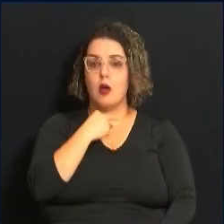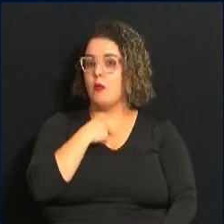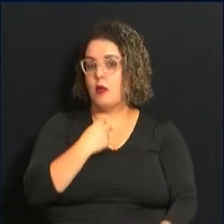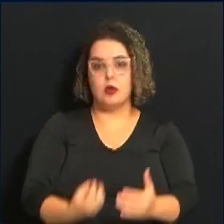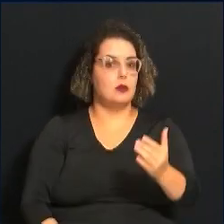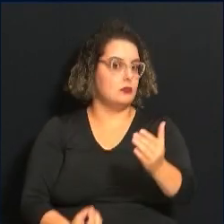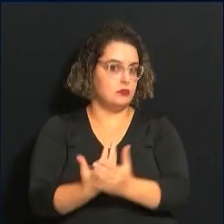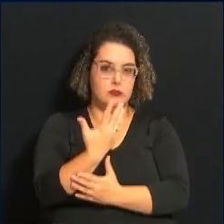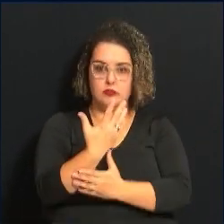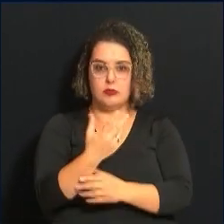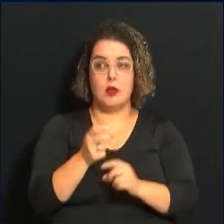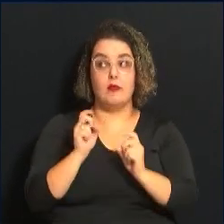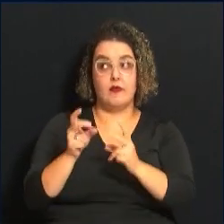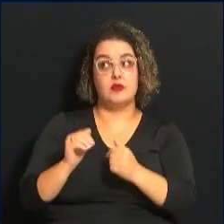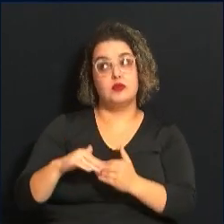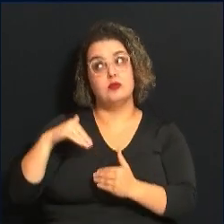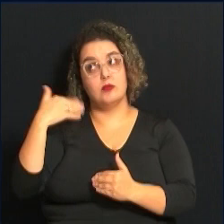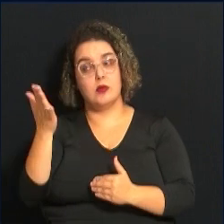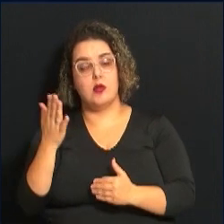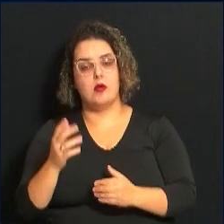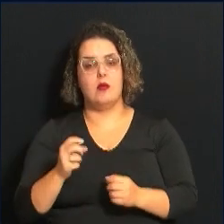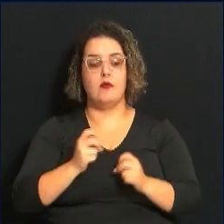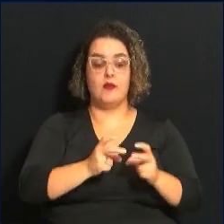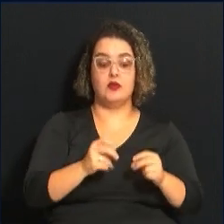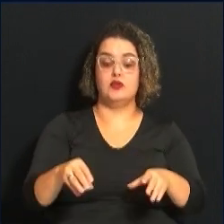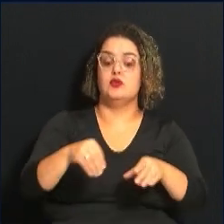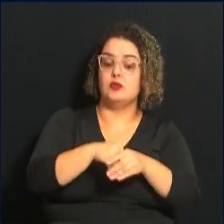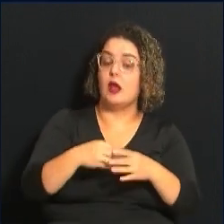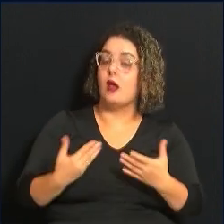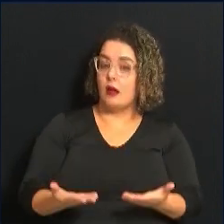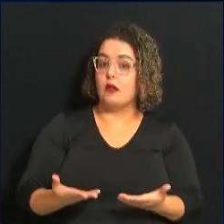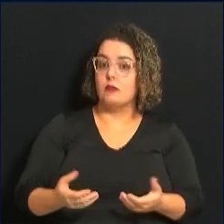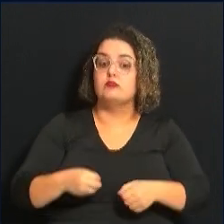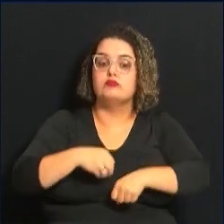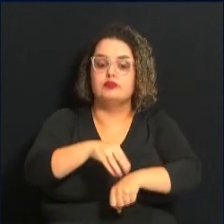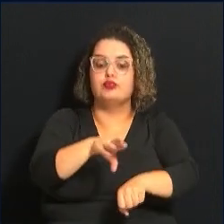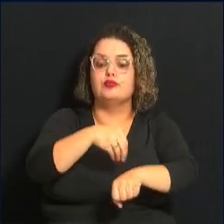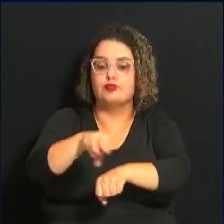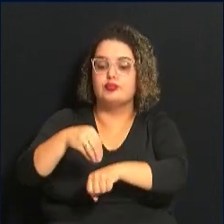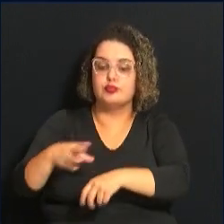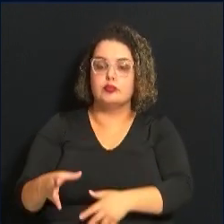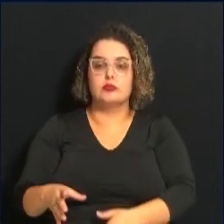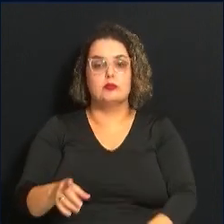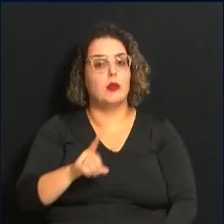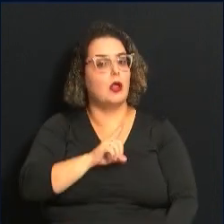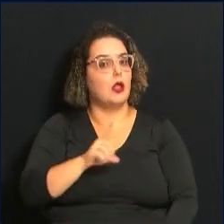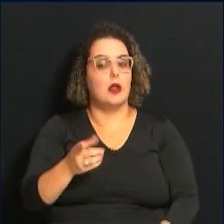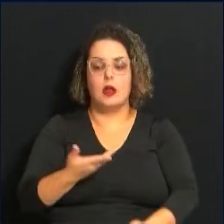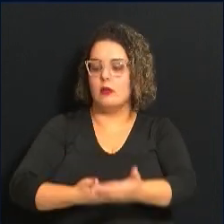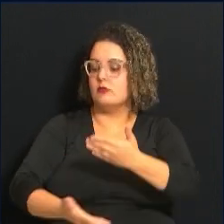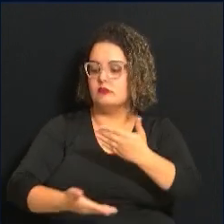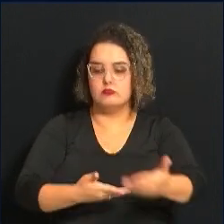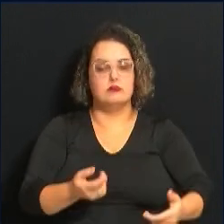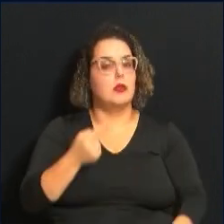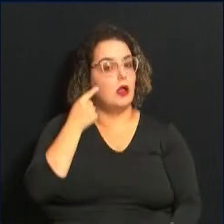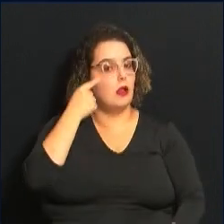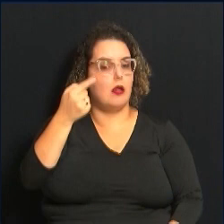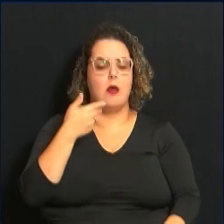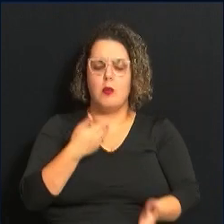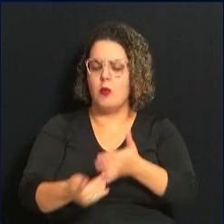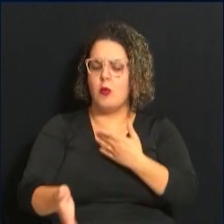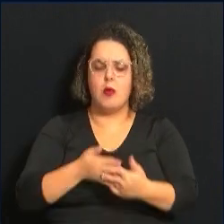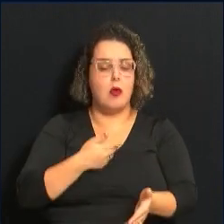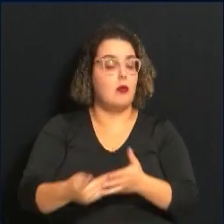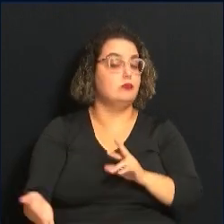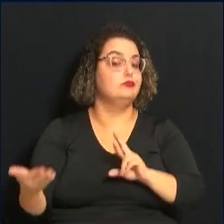fabricados, importados, comercializados, distribuídos e nem veiculados quaisquer representações